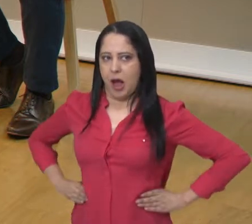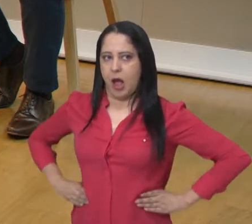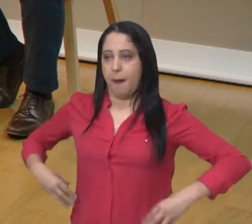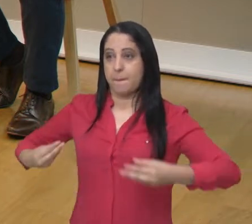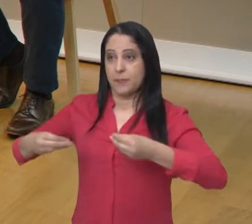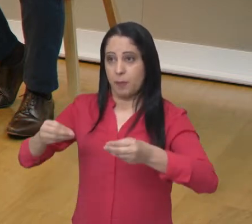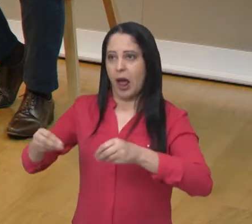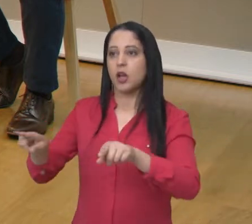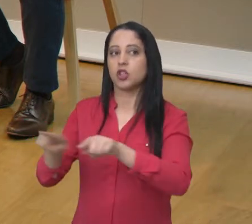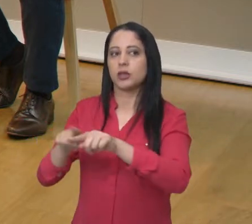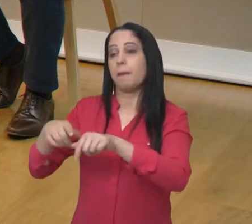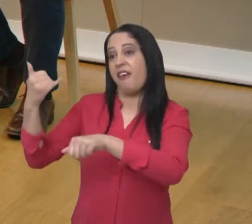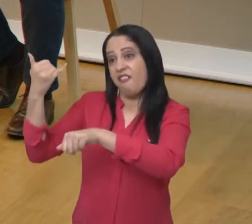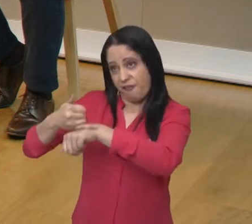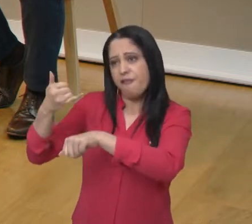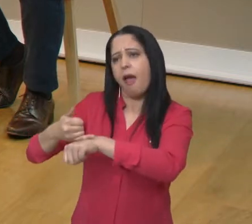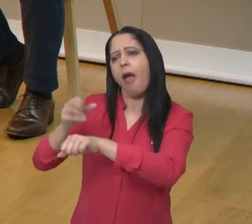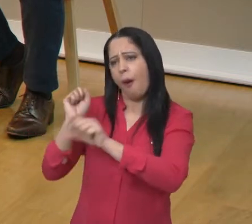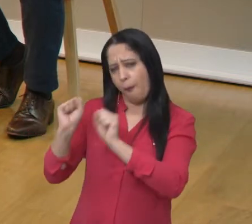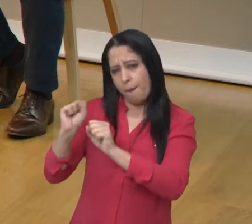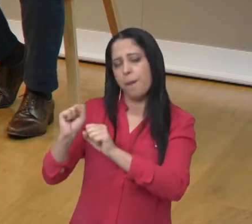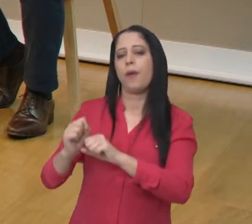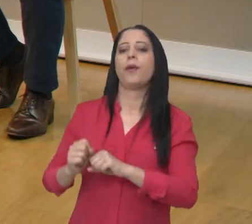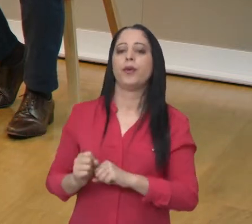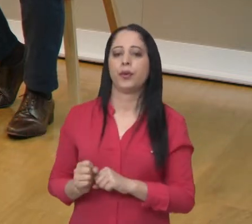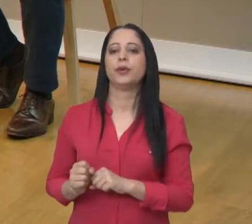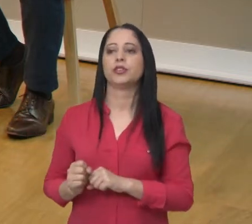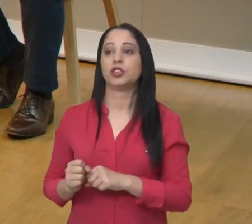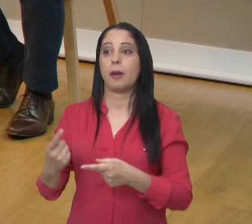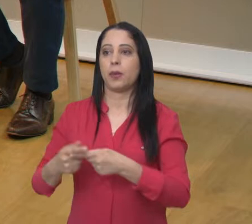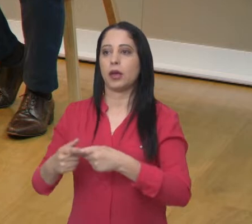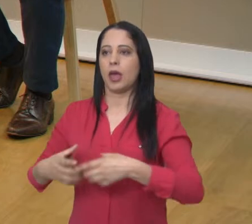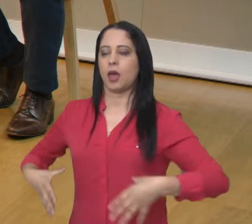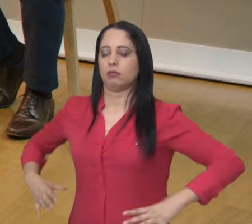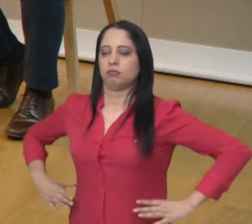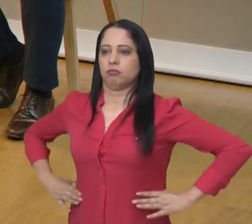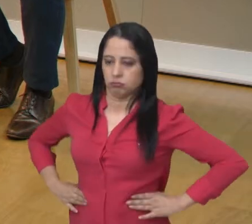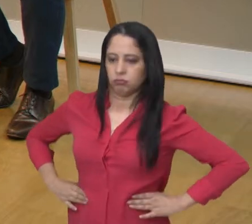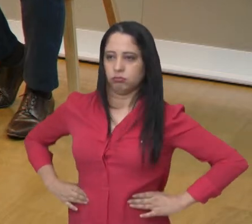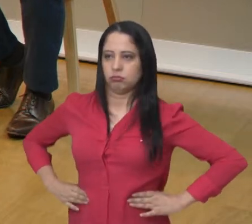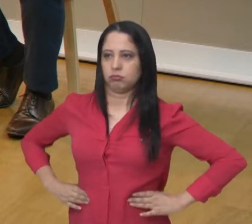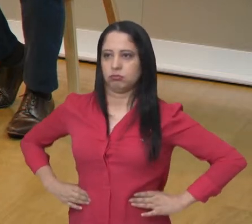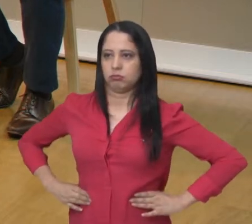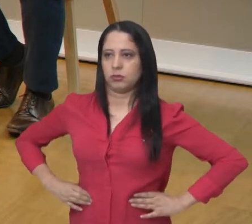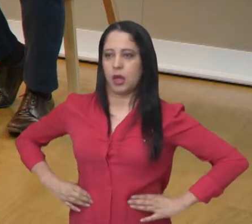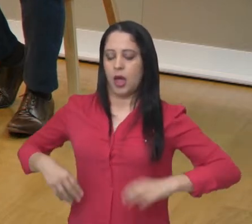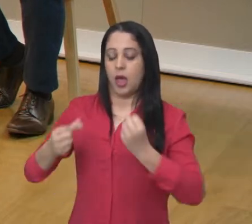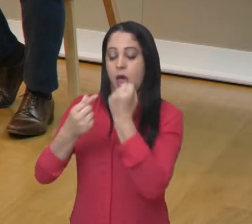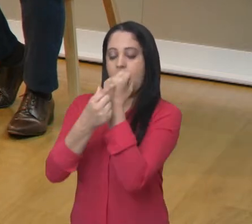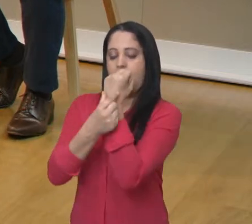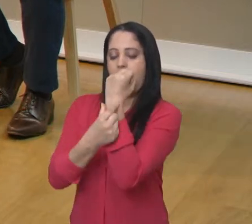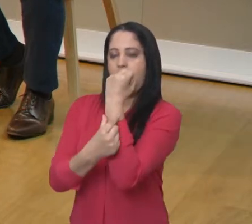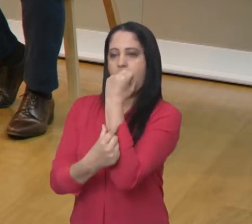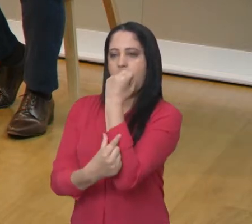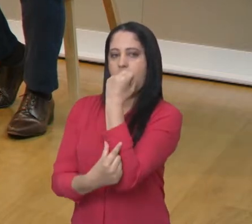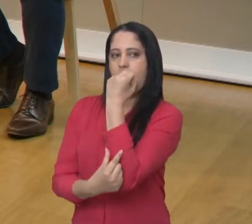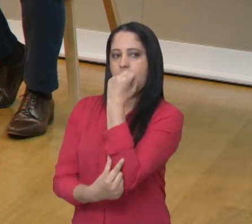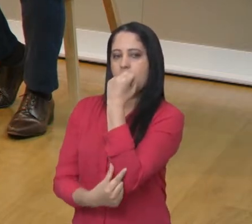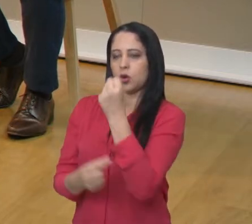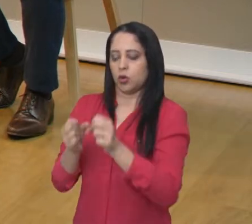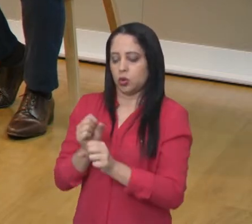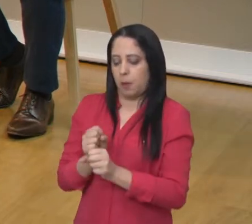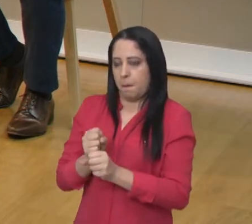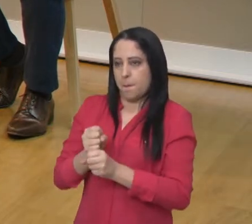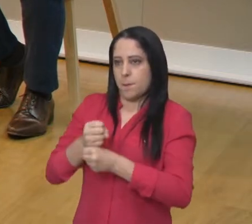ela mantém a coluna no lugar para que ela se calcifique no lugar correto. Em alguns casos, essa fratura tem uma